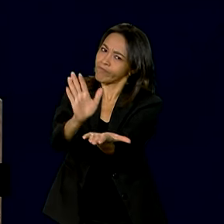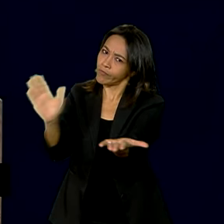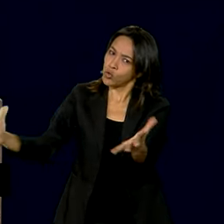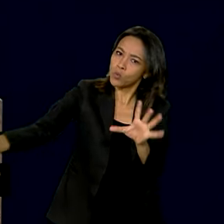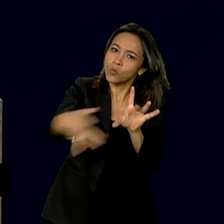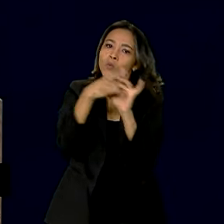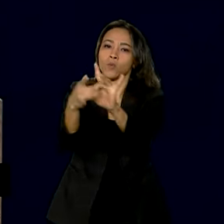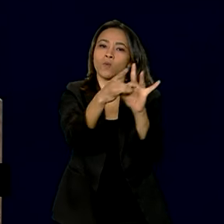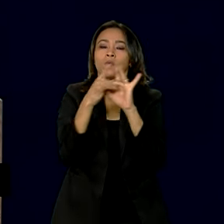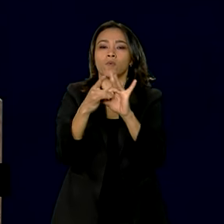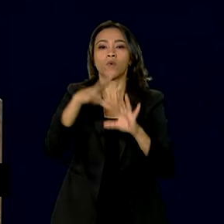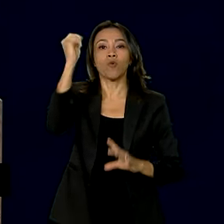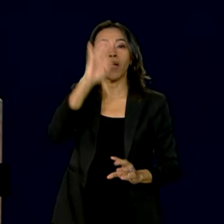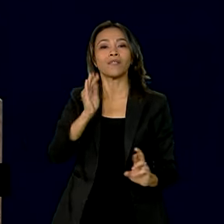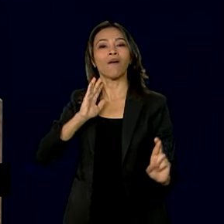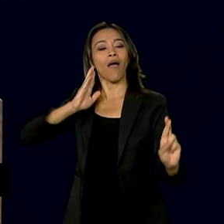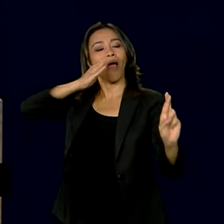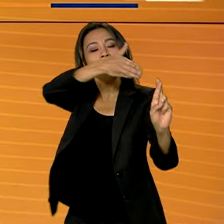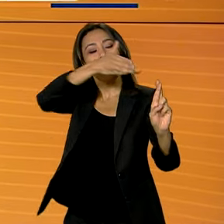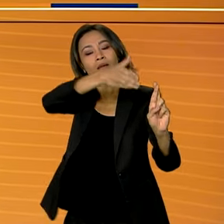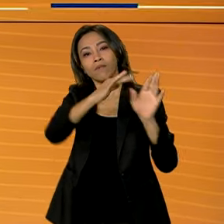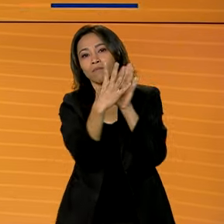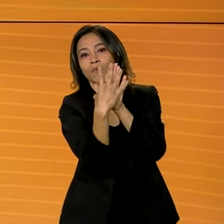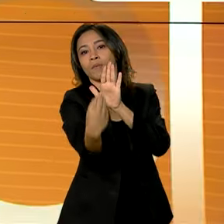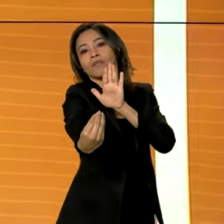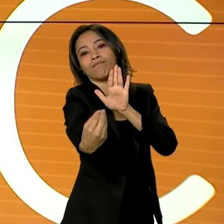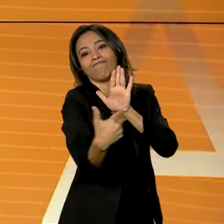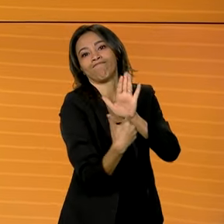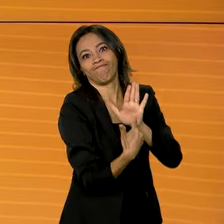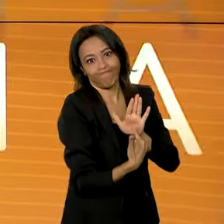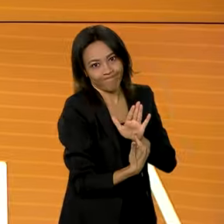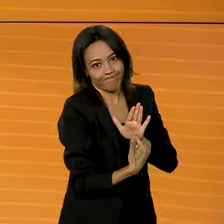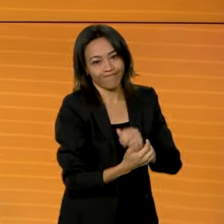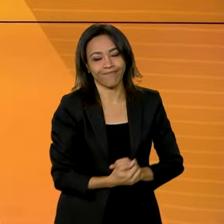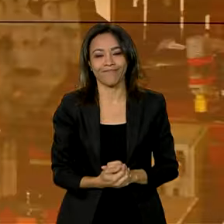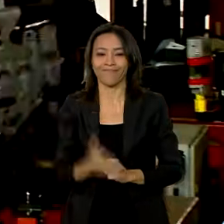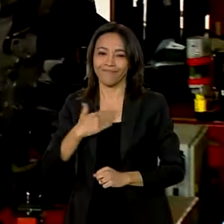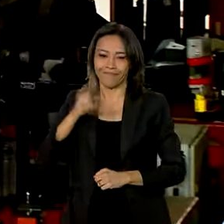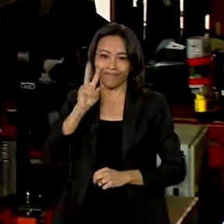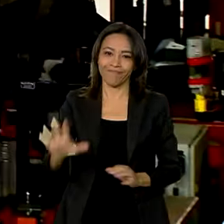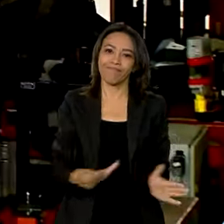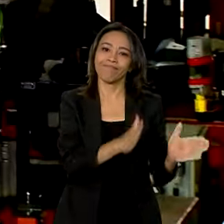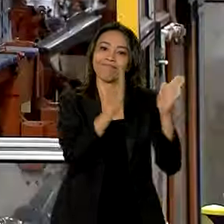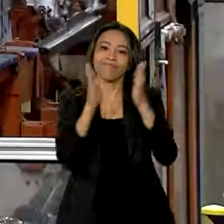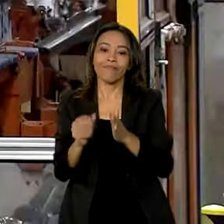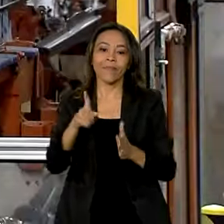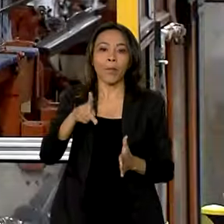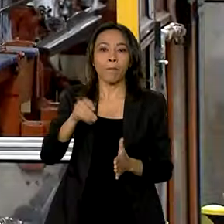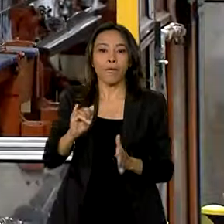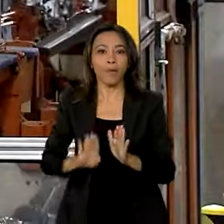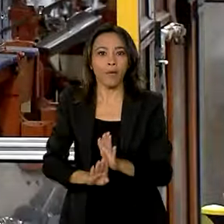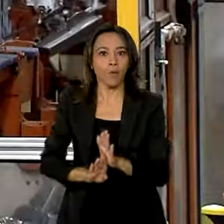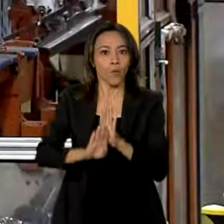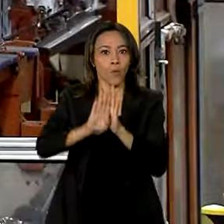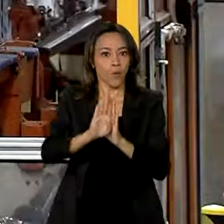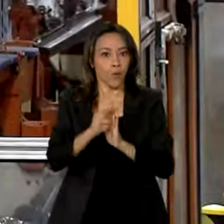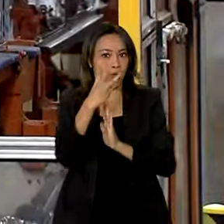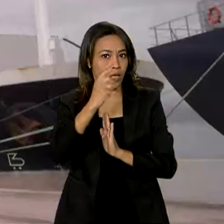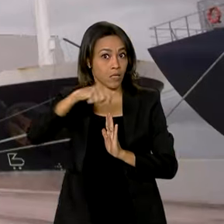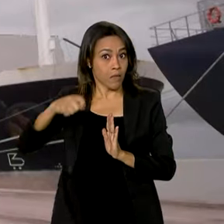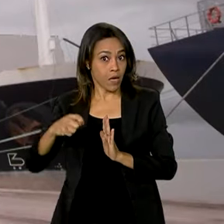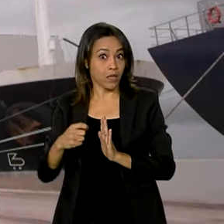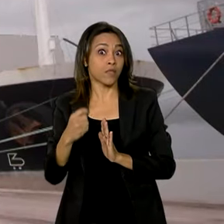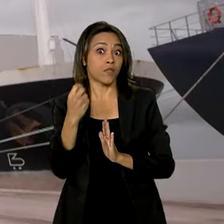está disposto a liderar pelo exemplo. Veja a seguir, PIB avança no primeiro trimestre do ano, uma alta